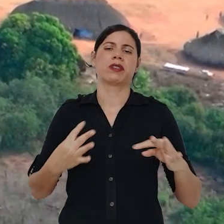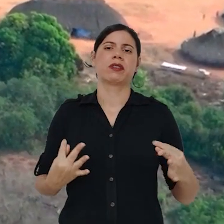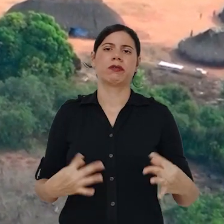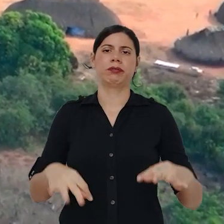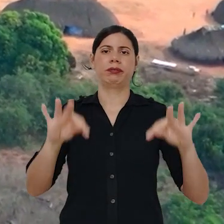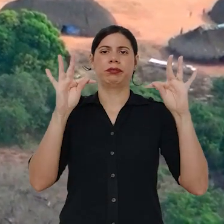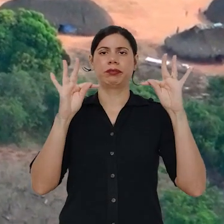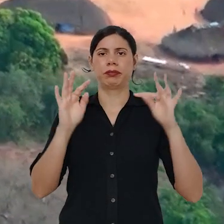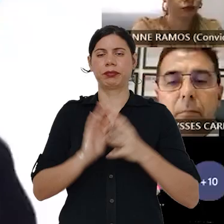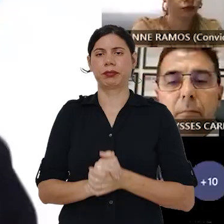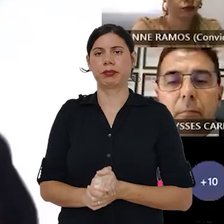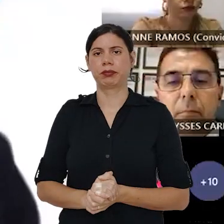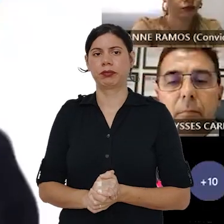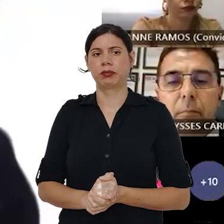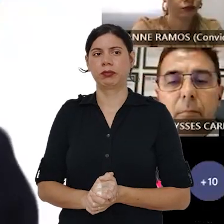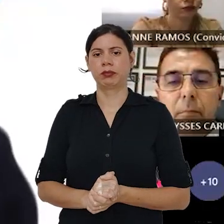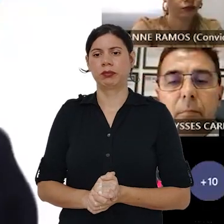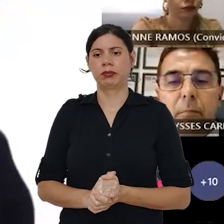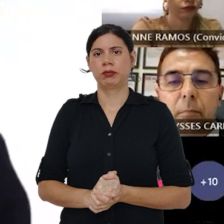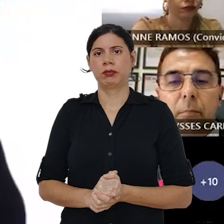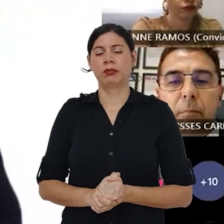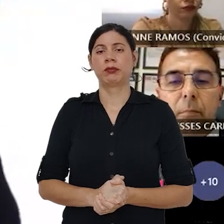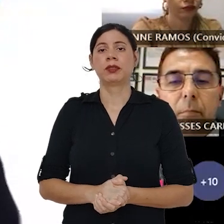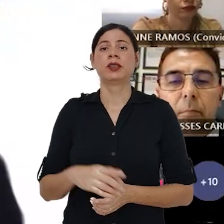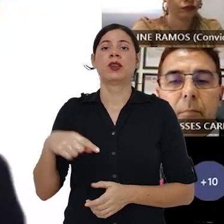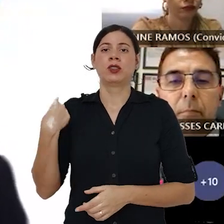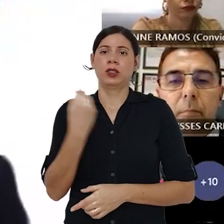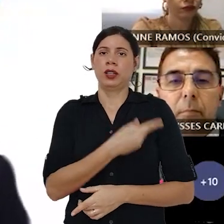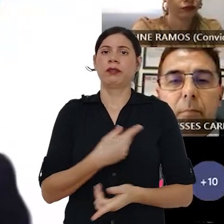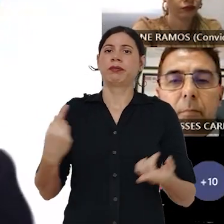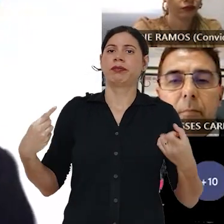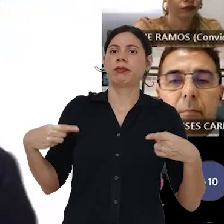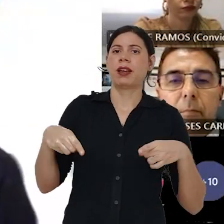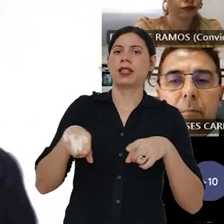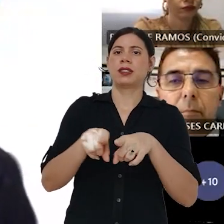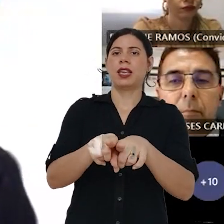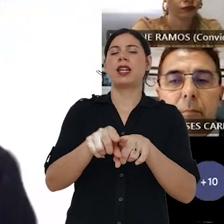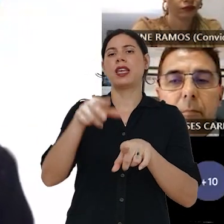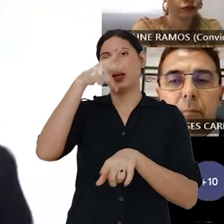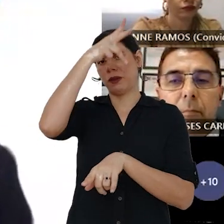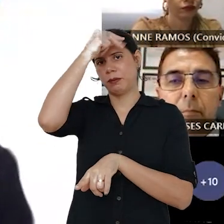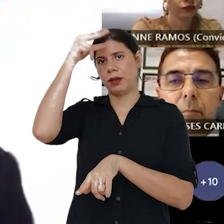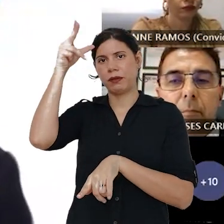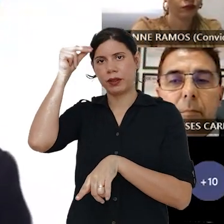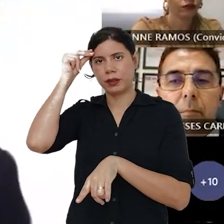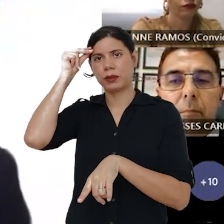à tecnologia. Nós estamos estabelecendo parcerias com as prefeituras